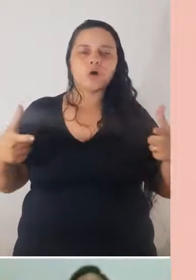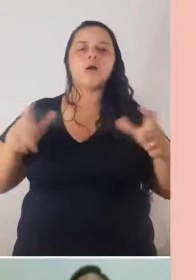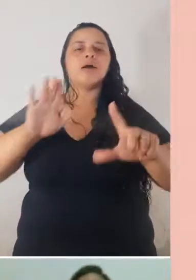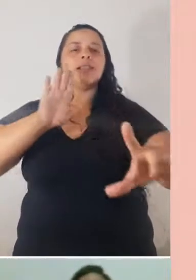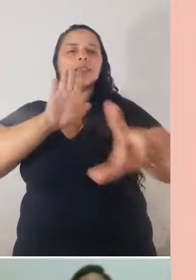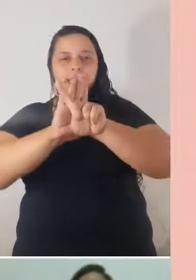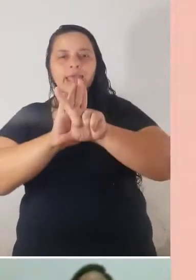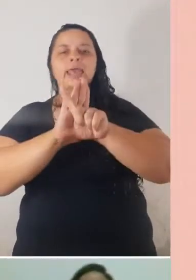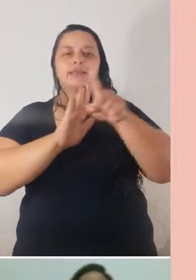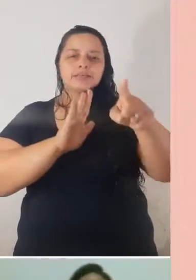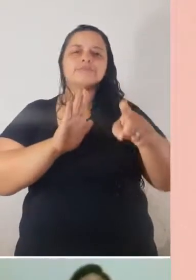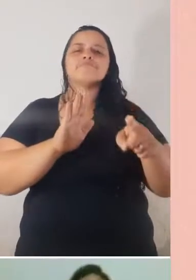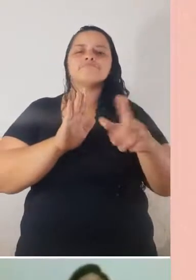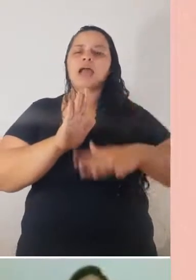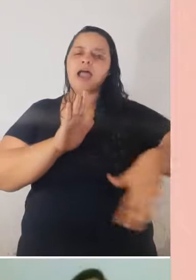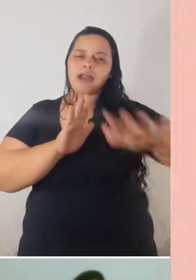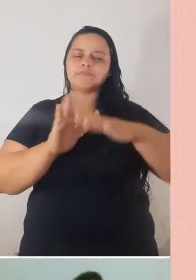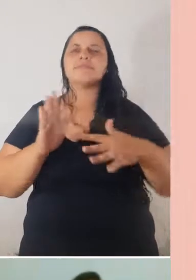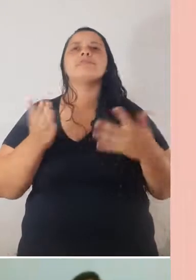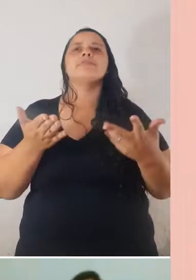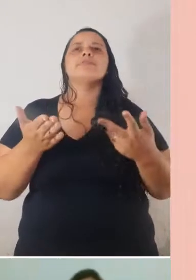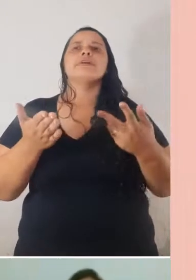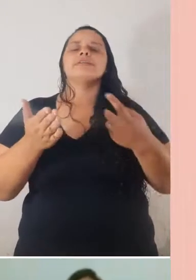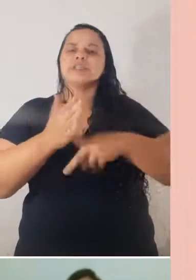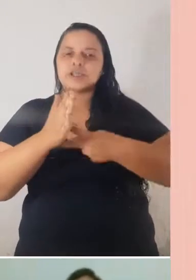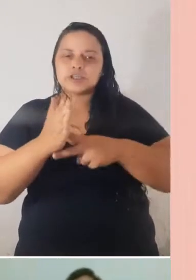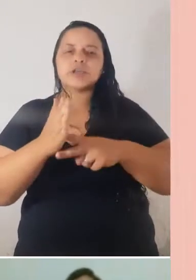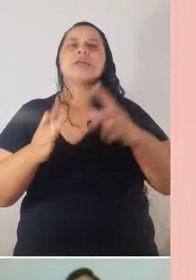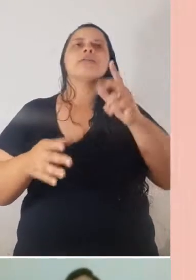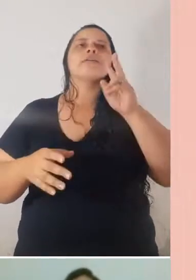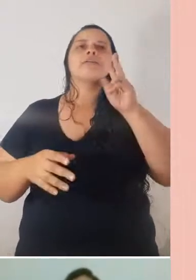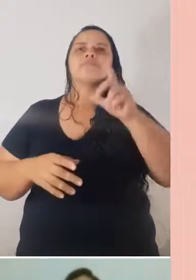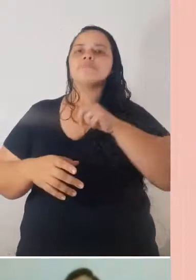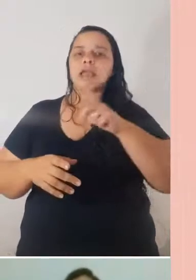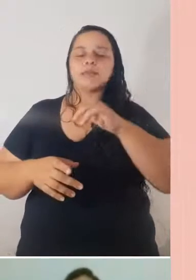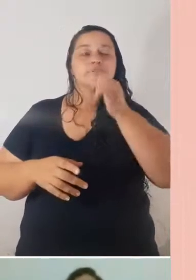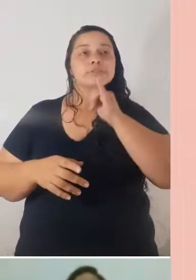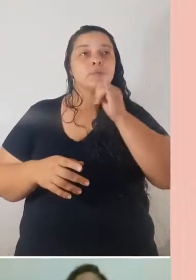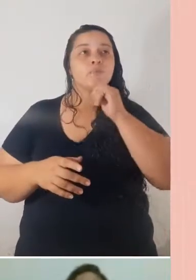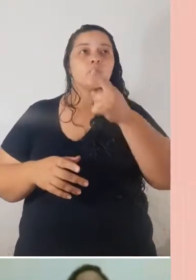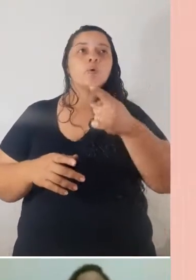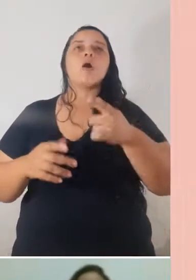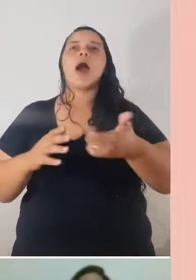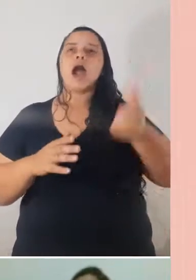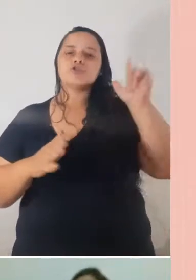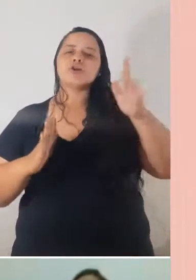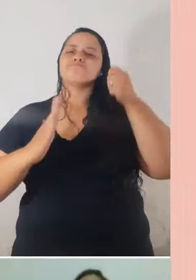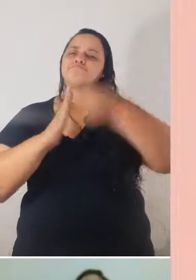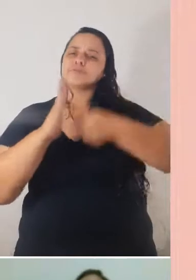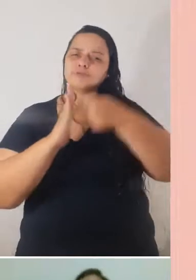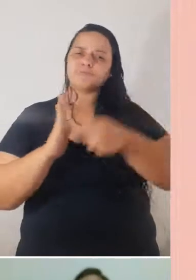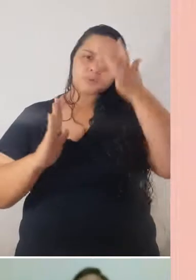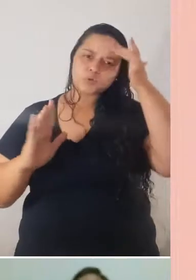da legislação sindical urbana. Essa legislação ela já vinha sendo reivindicada pelos